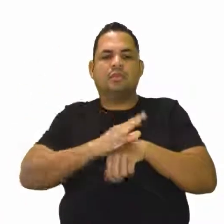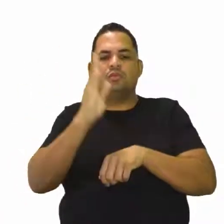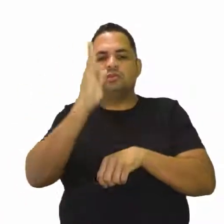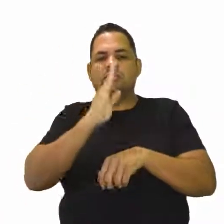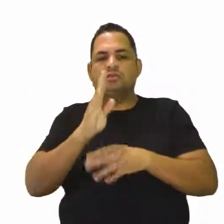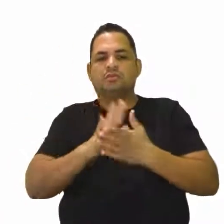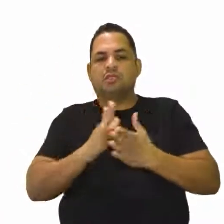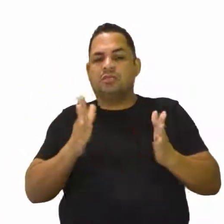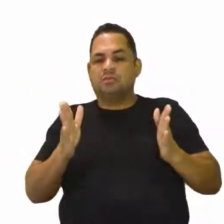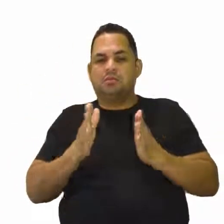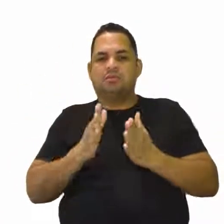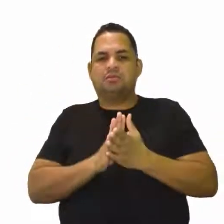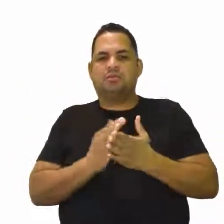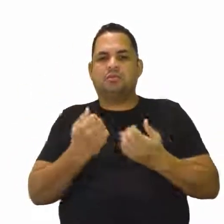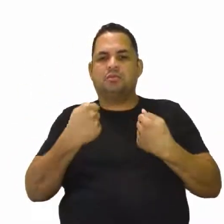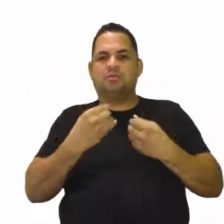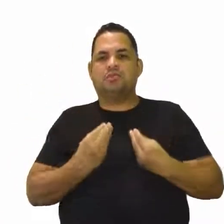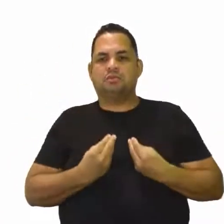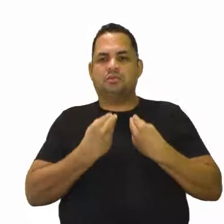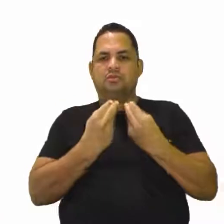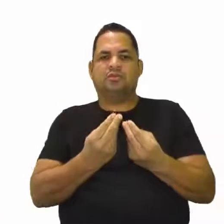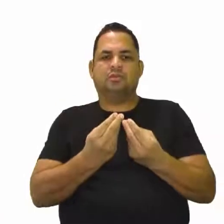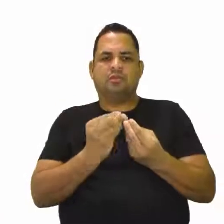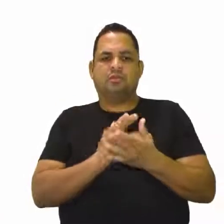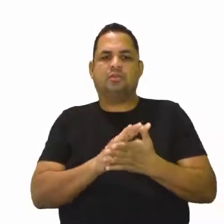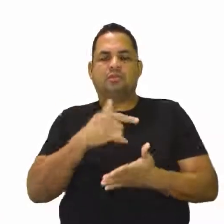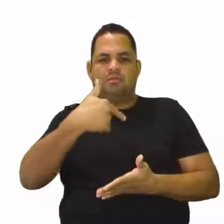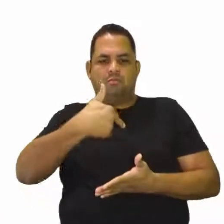momento, o poder foi entregue a Getúlio Vargas,